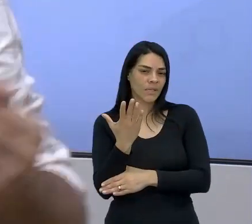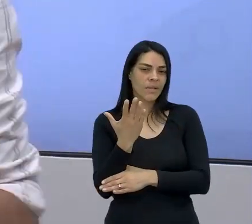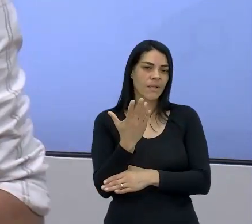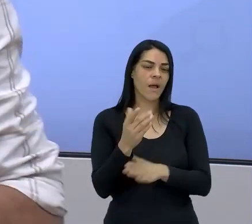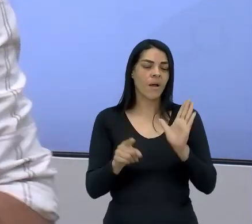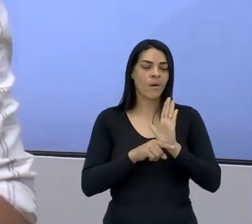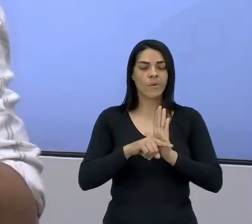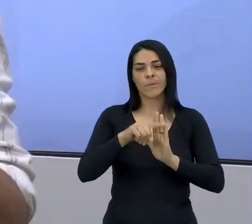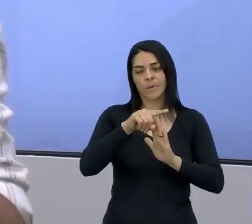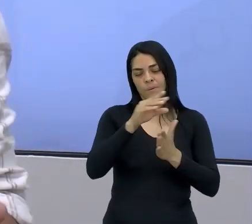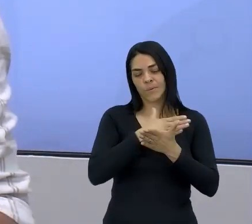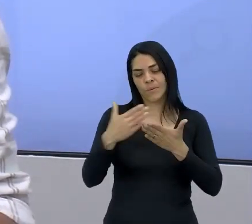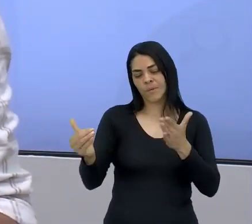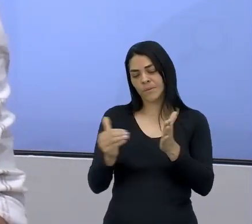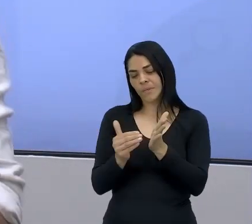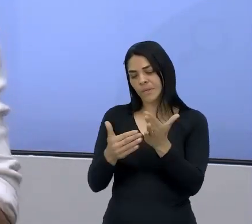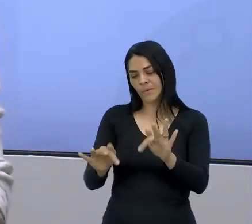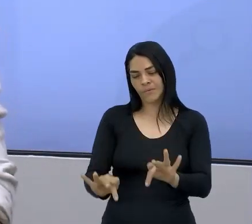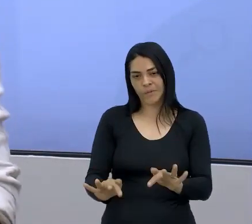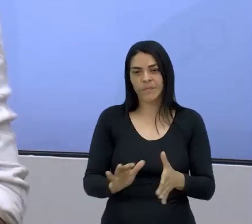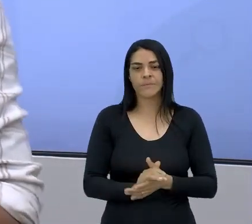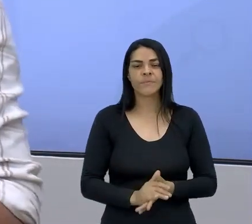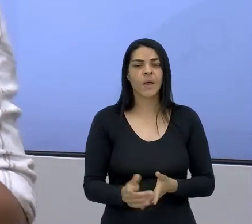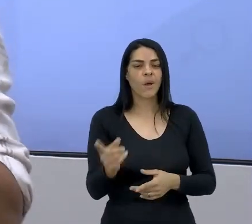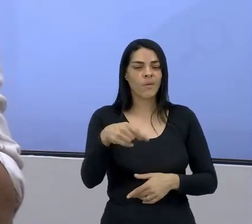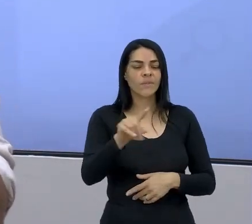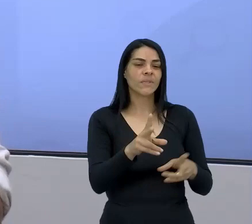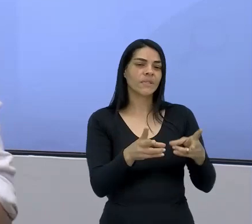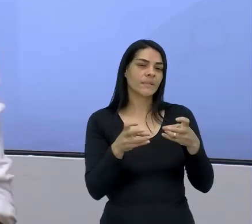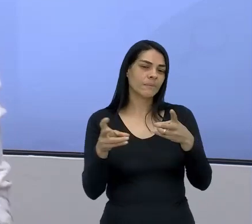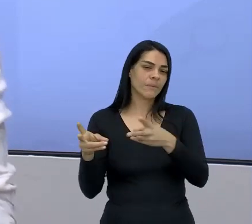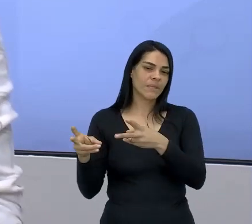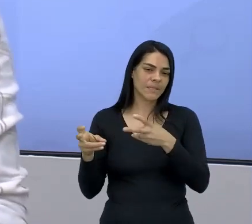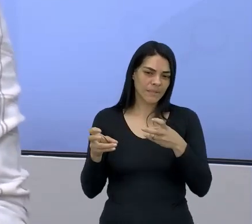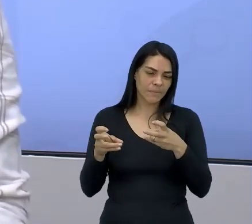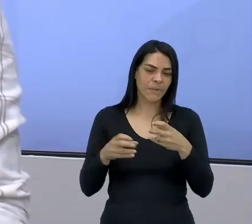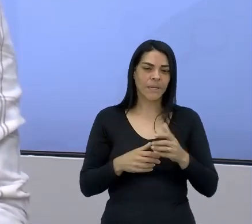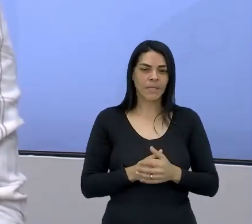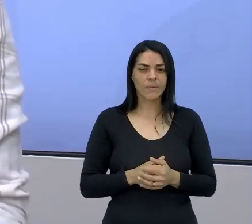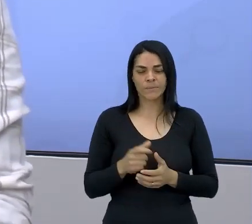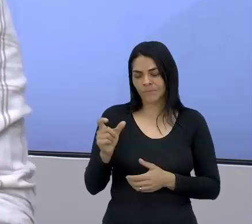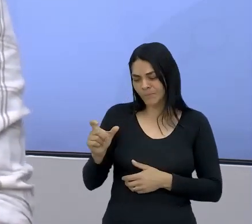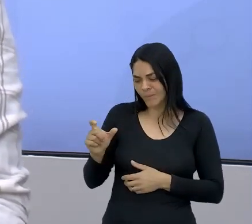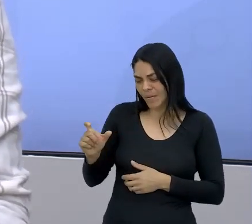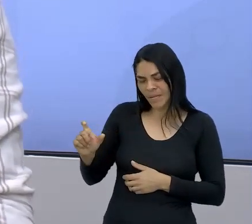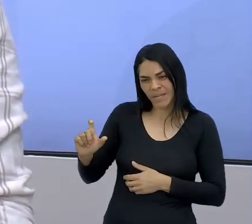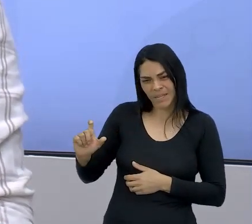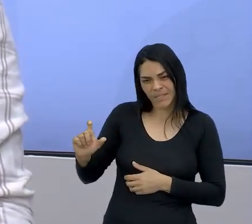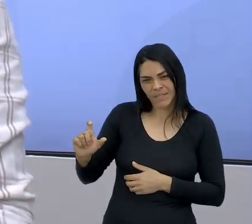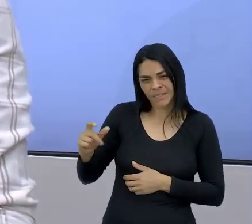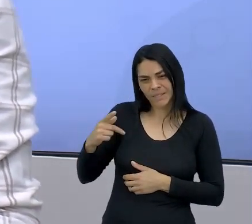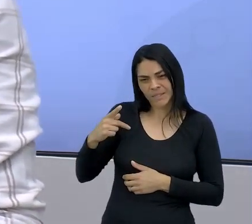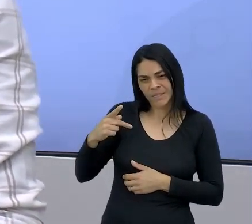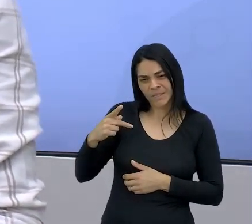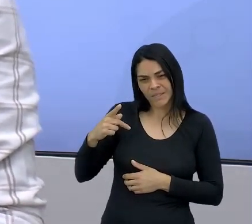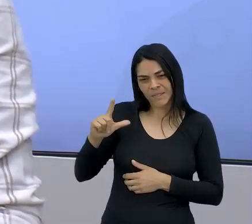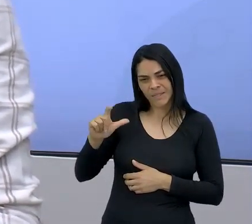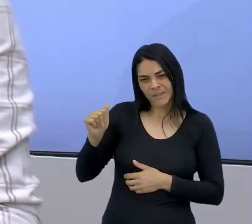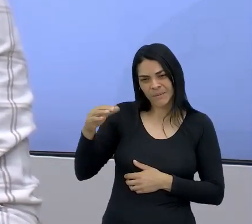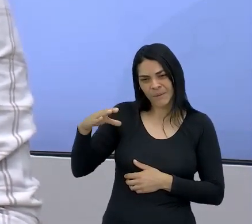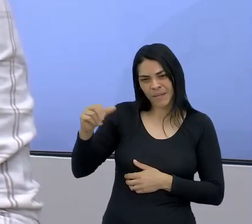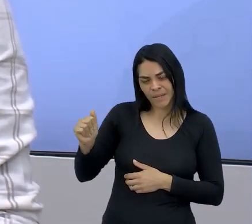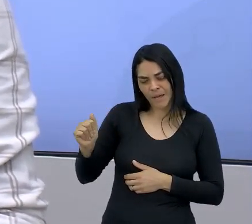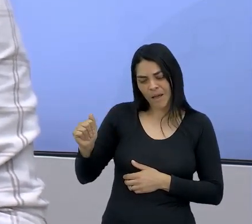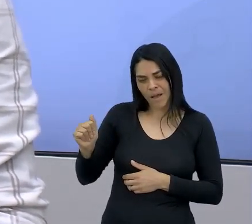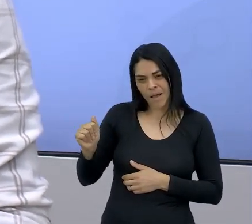começo até o fim. Vocês perceberam que o Arduino, apesar de ser uma plaquinha bem pequenininha, você vai programar no